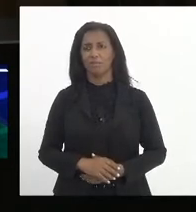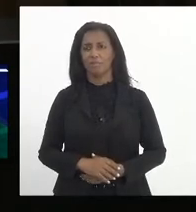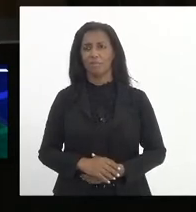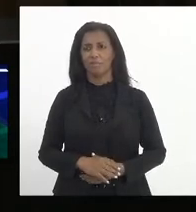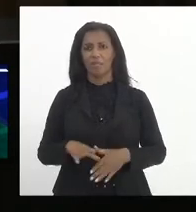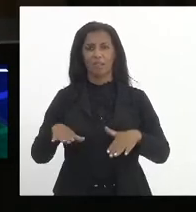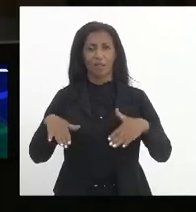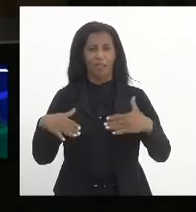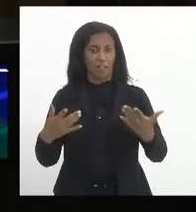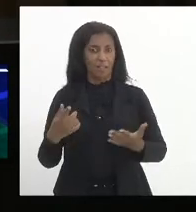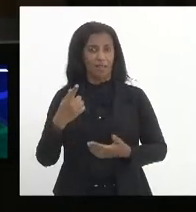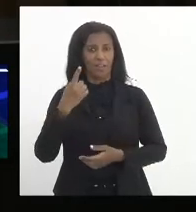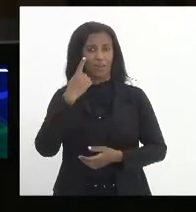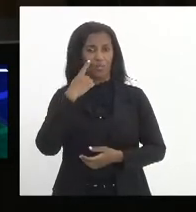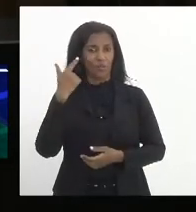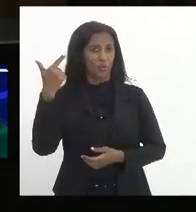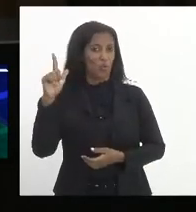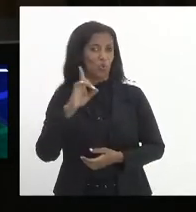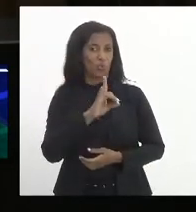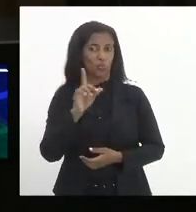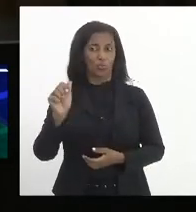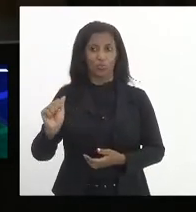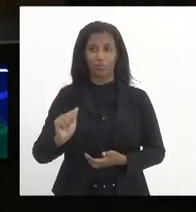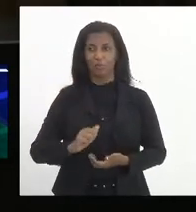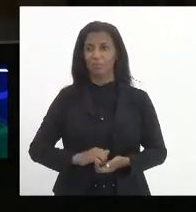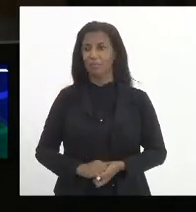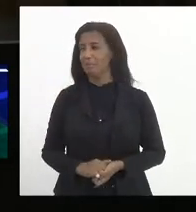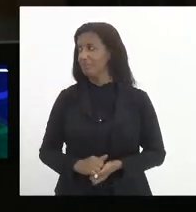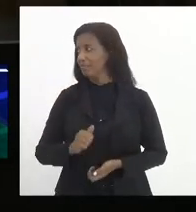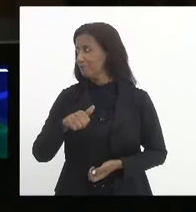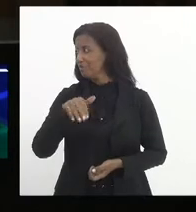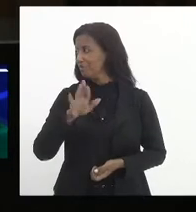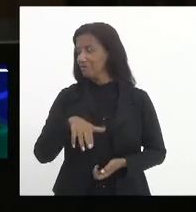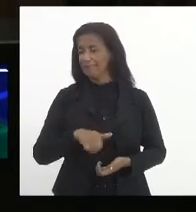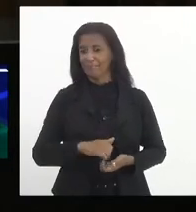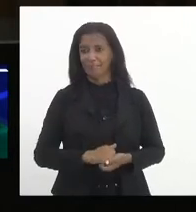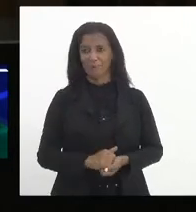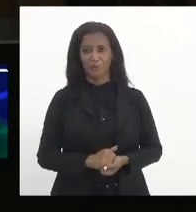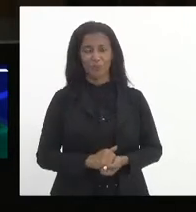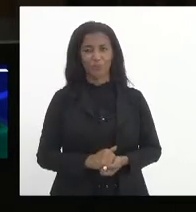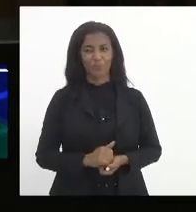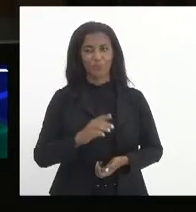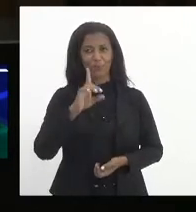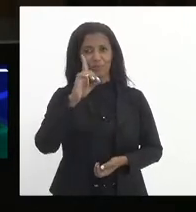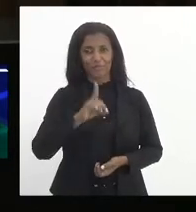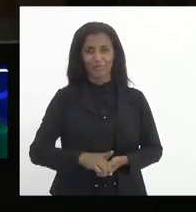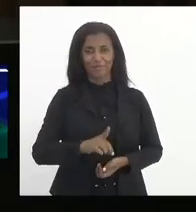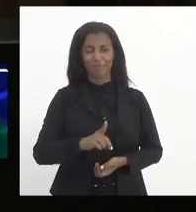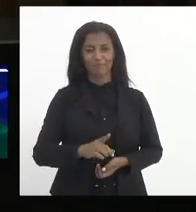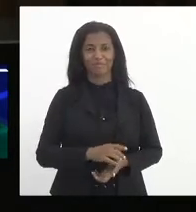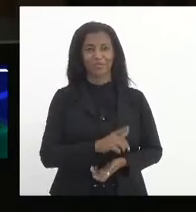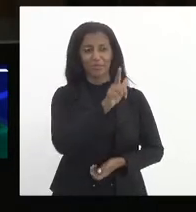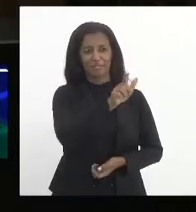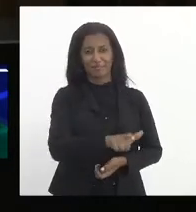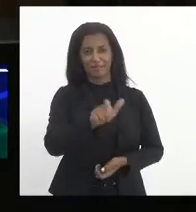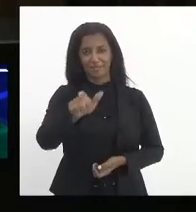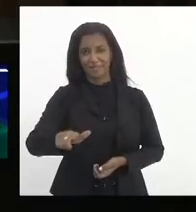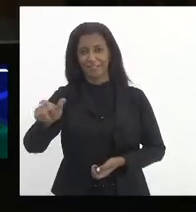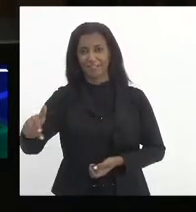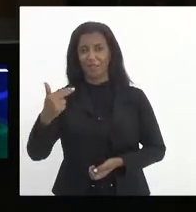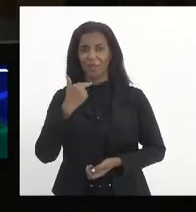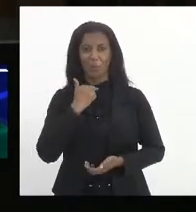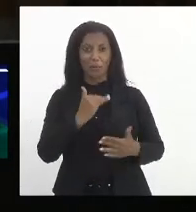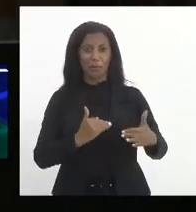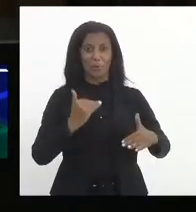Oi e aí ouvi outro dia o ministro que disse o seguinte bem os direitos individuais não podem